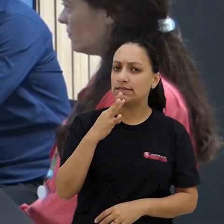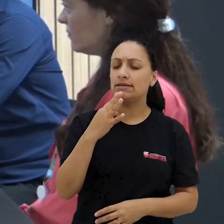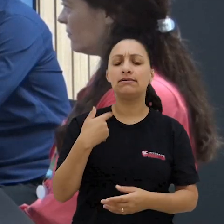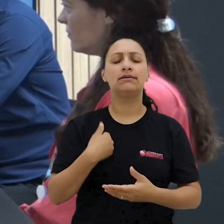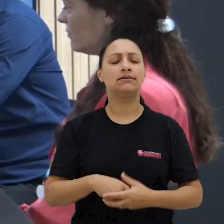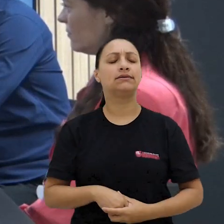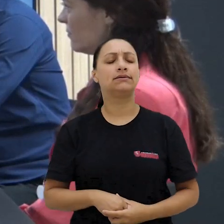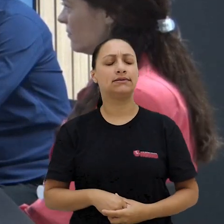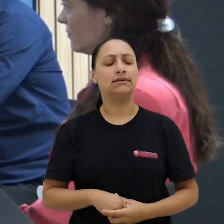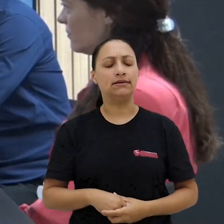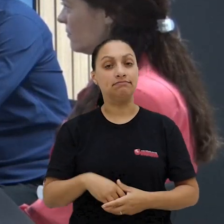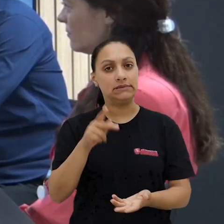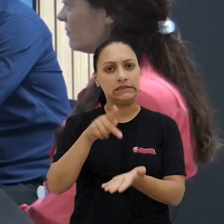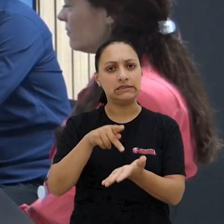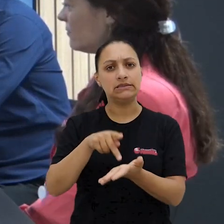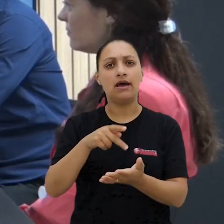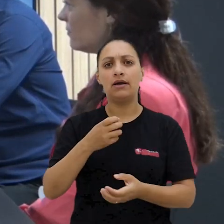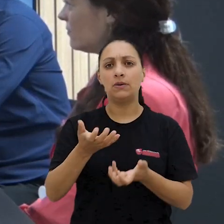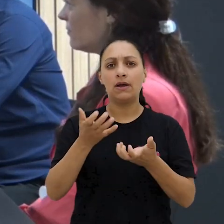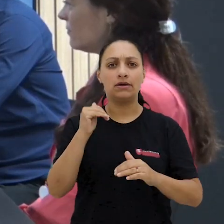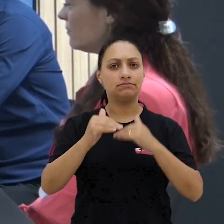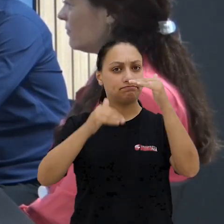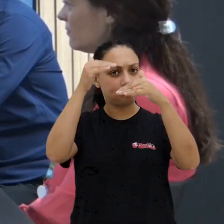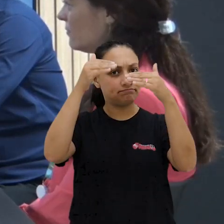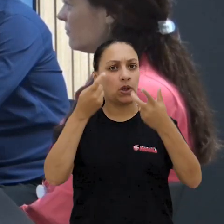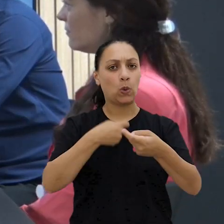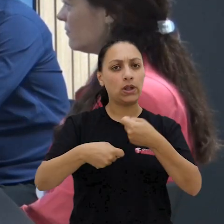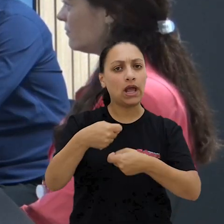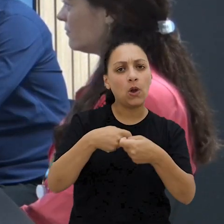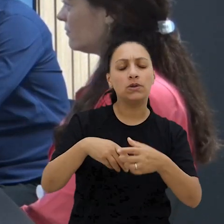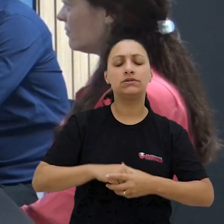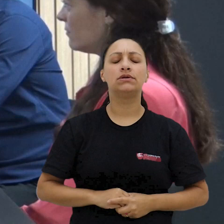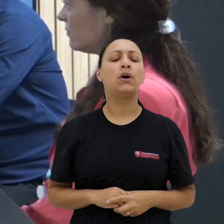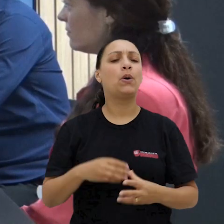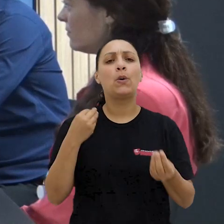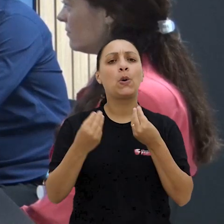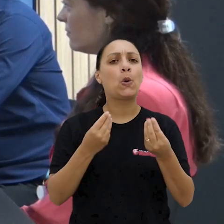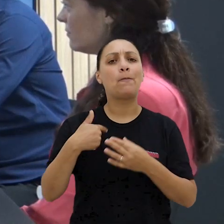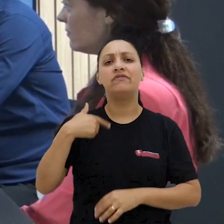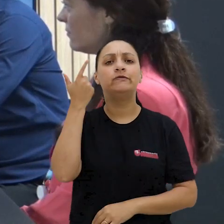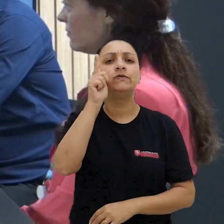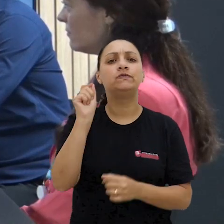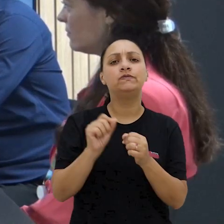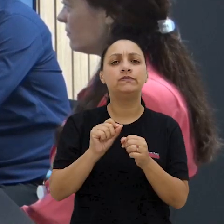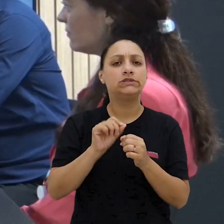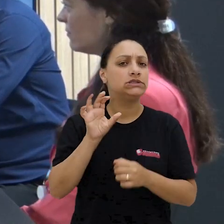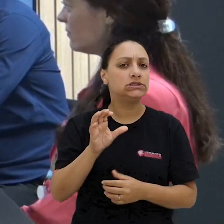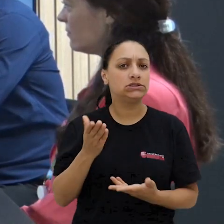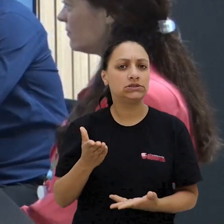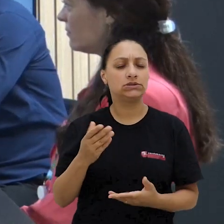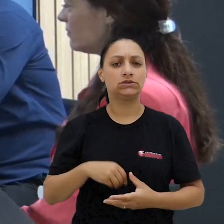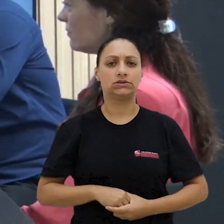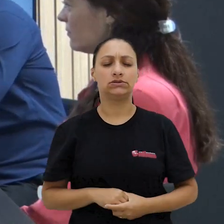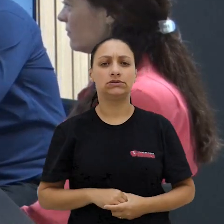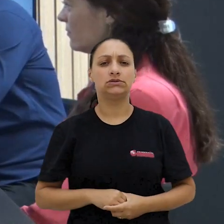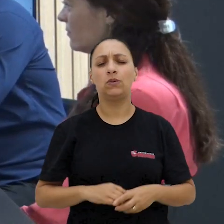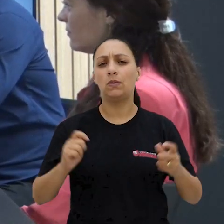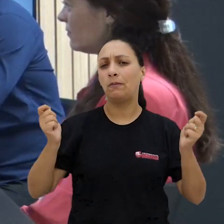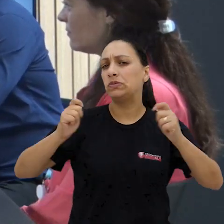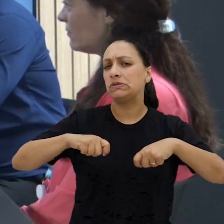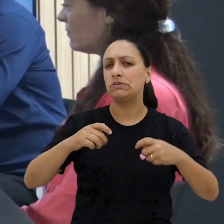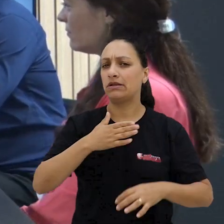né? Vamos ser sinceros, a gente quer crescer o negócio. Como que eu vou conseguir fazer isso, né, dentro com as